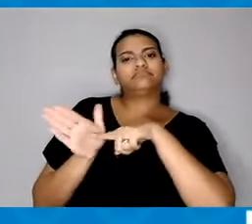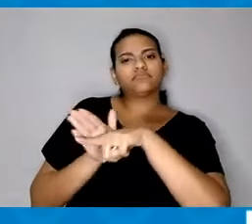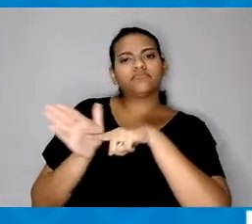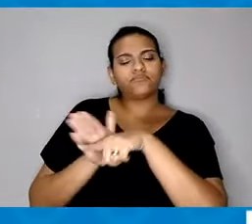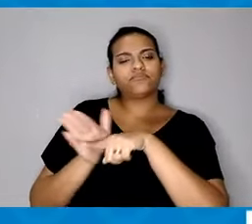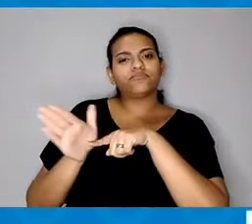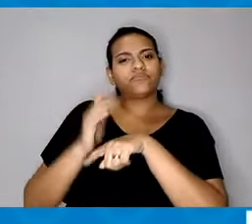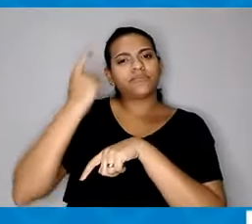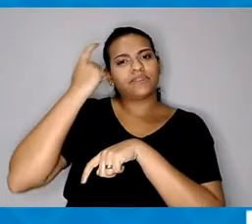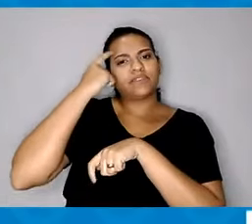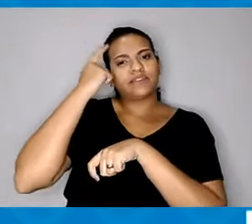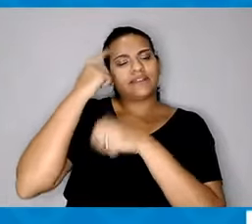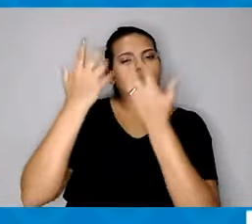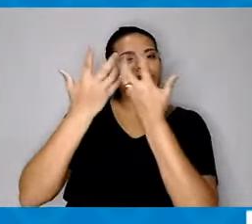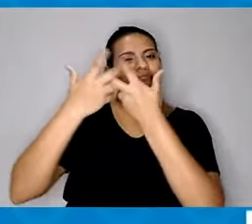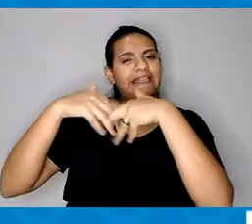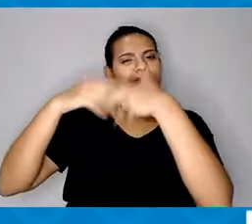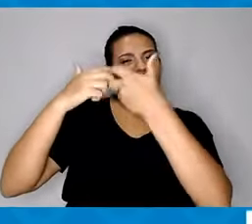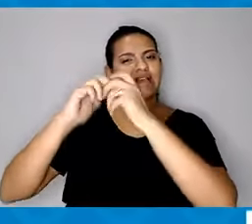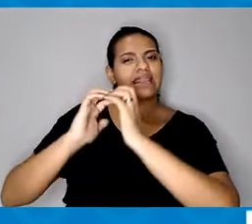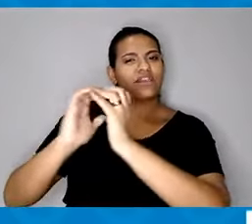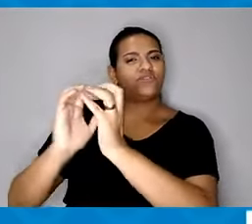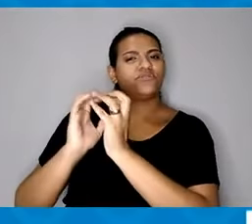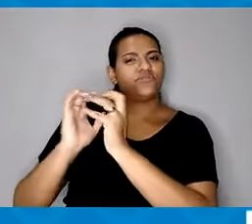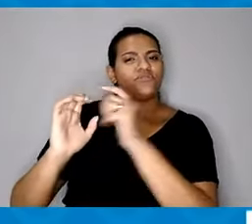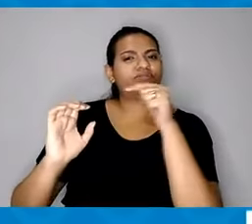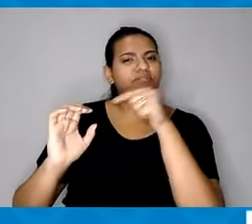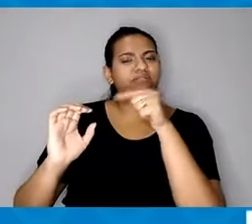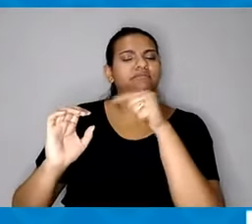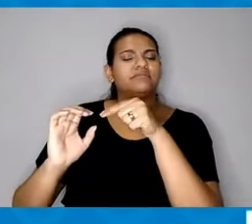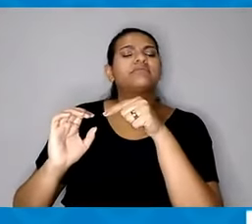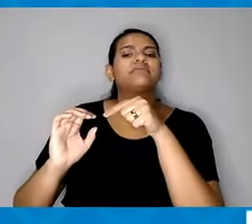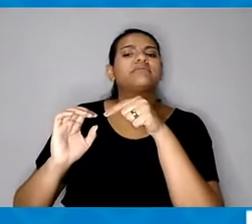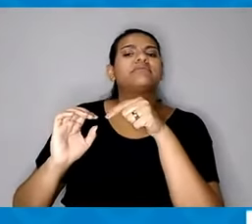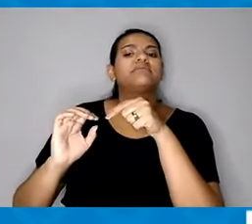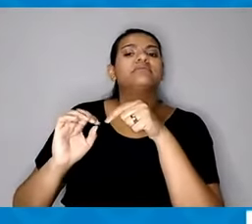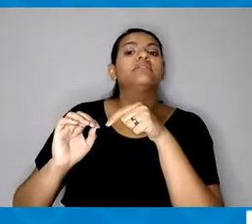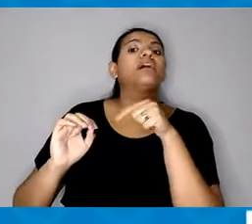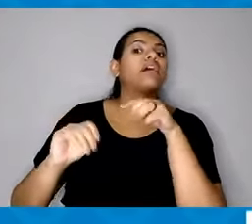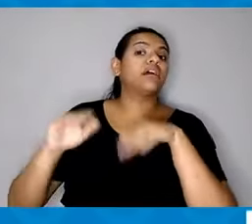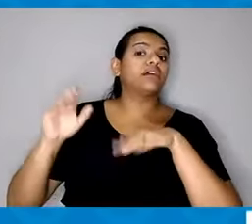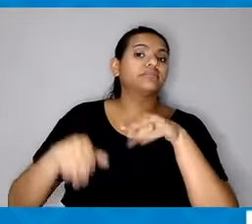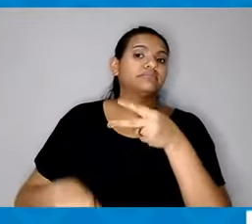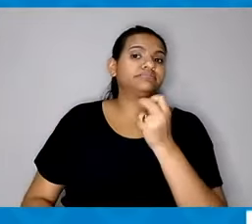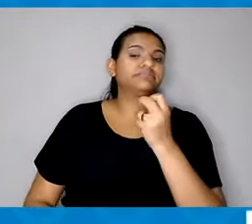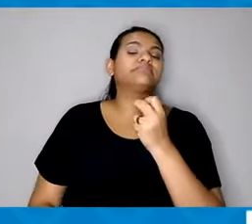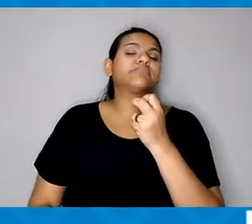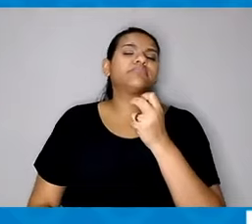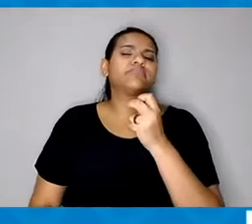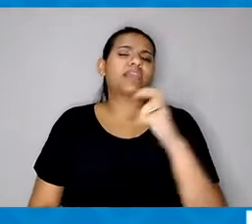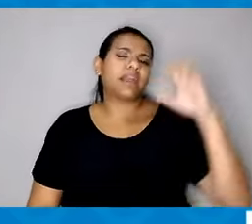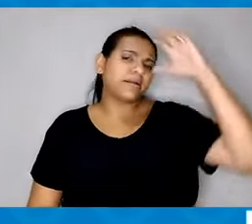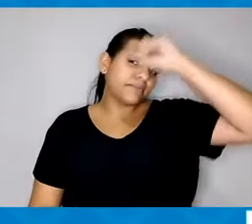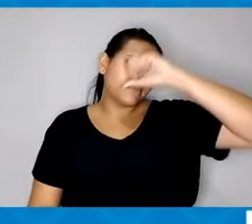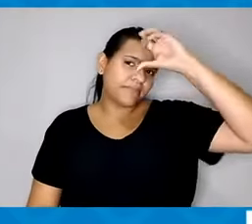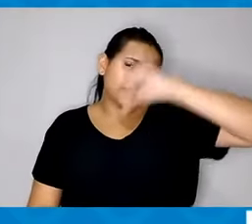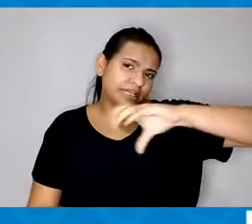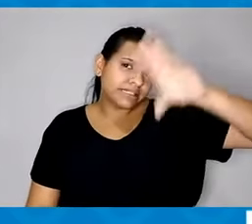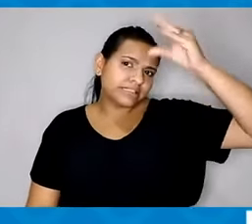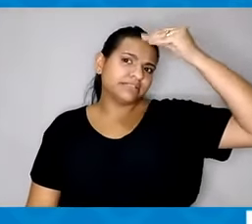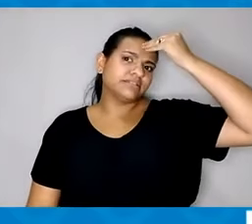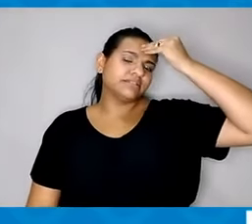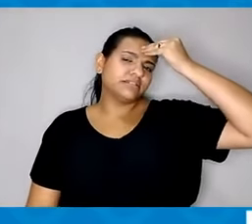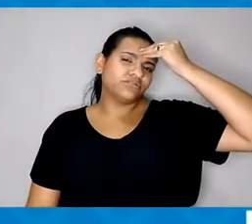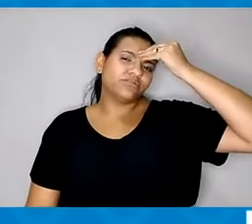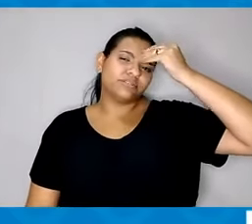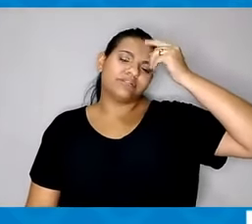que muitas vezes uma aprendizagem é frágil e falha porque nós não temos um